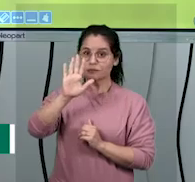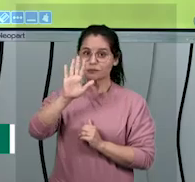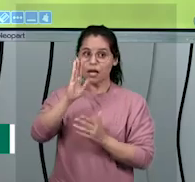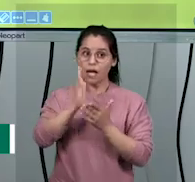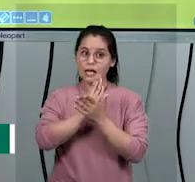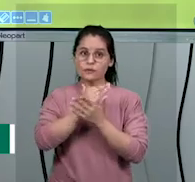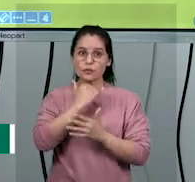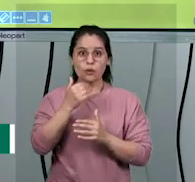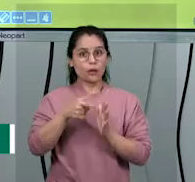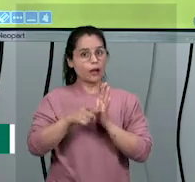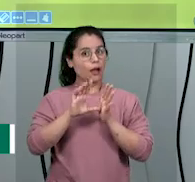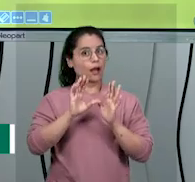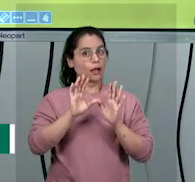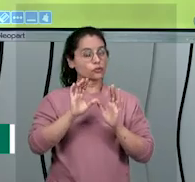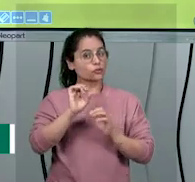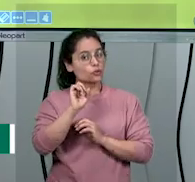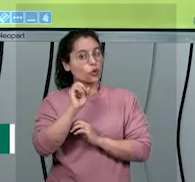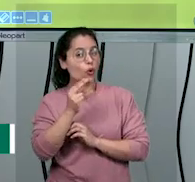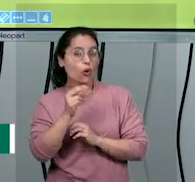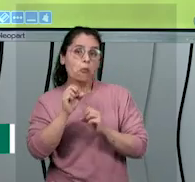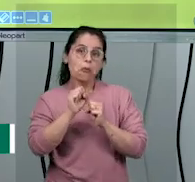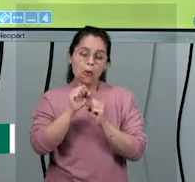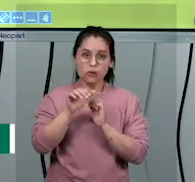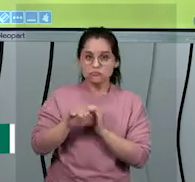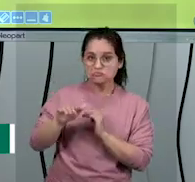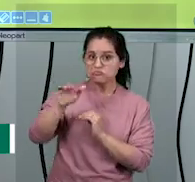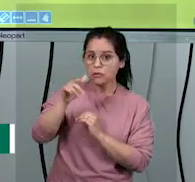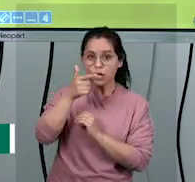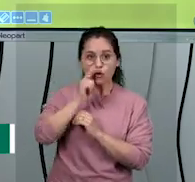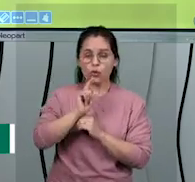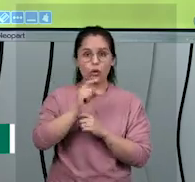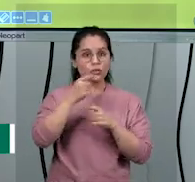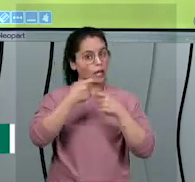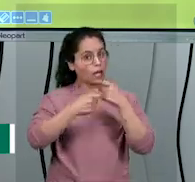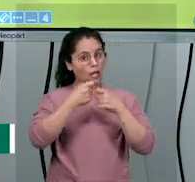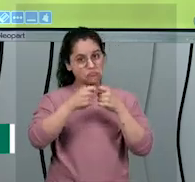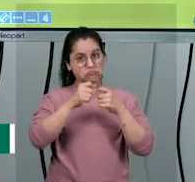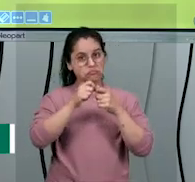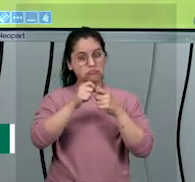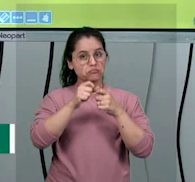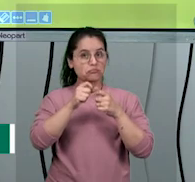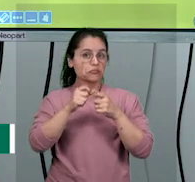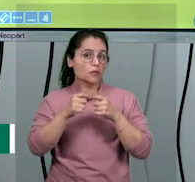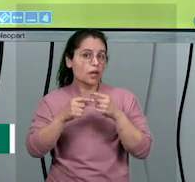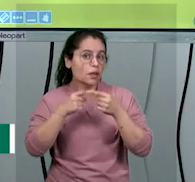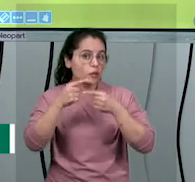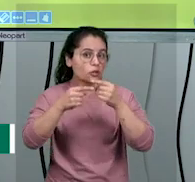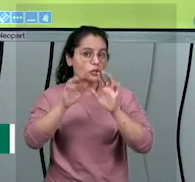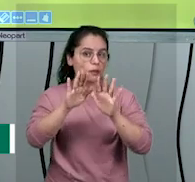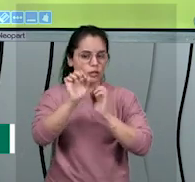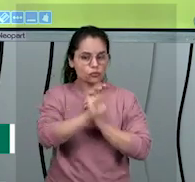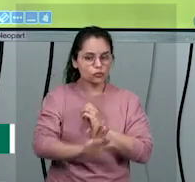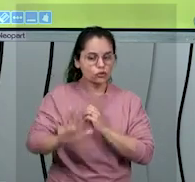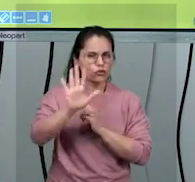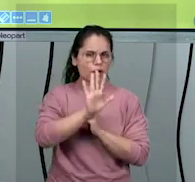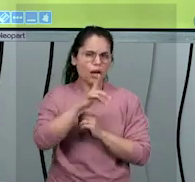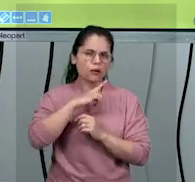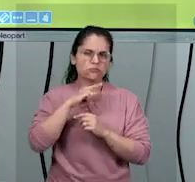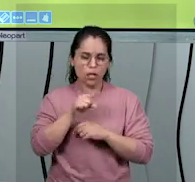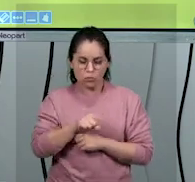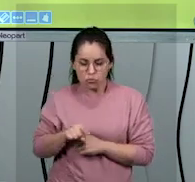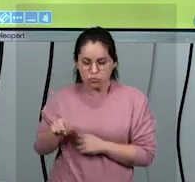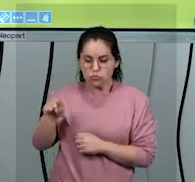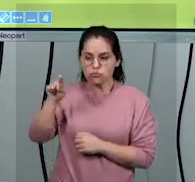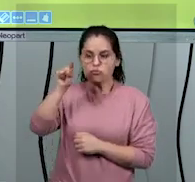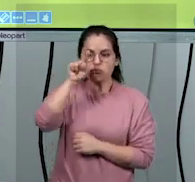vezes ele até chega à idade, mas não se reproduz. No entanto, de uma forma geral, a gente tem esse ciclo de vida. A gente tem